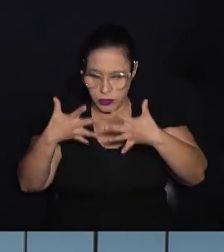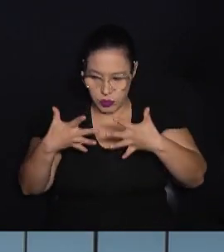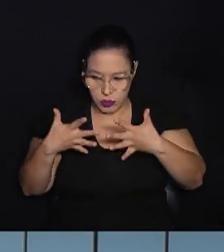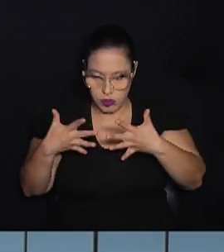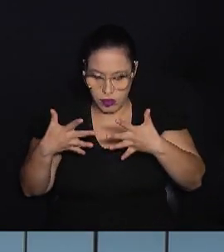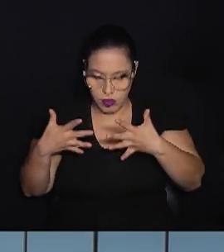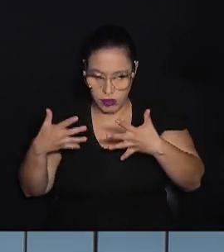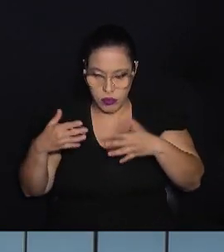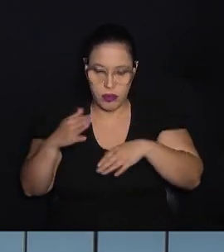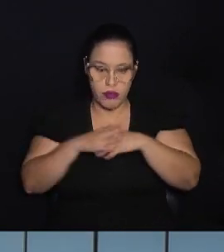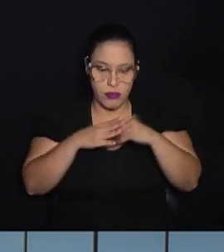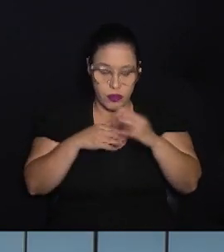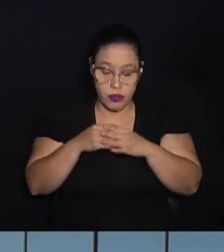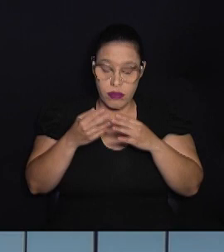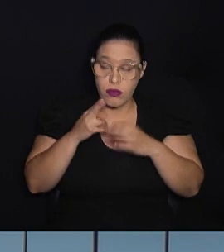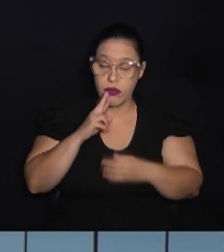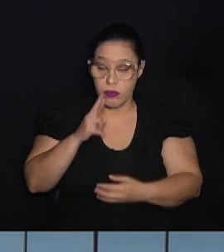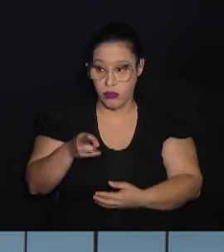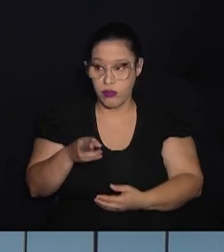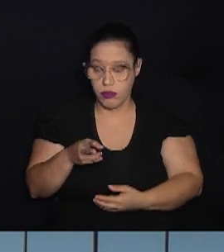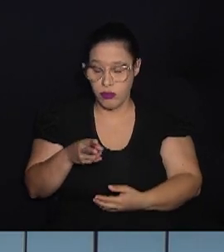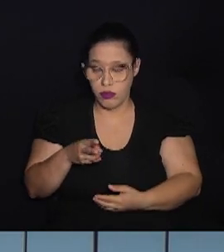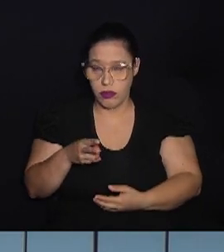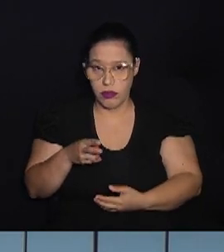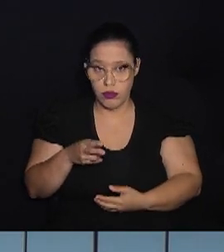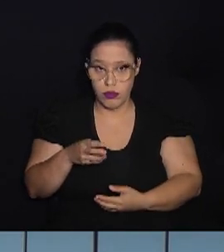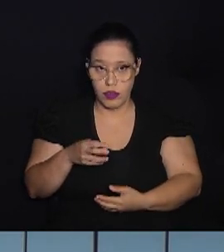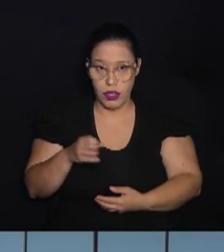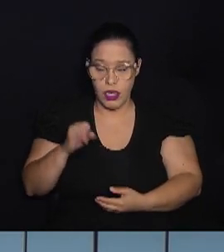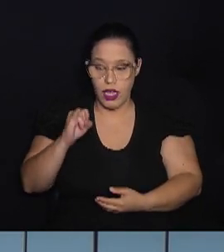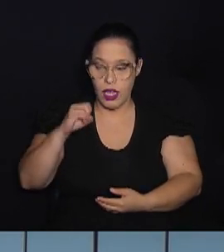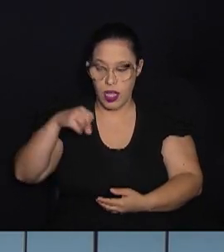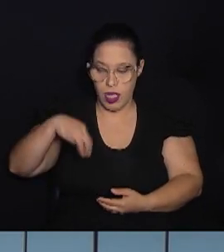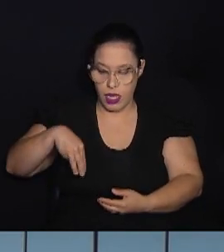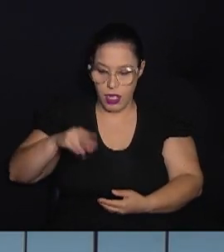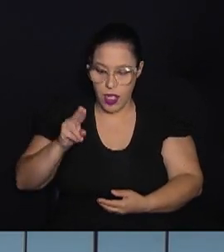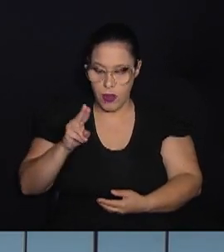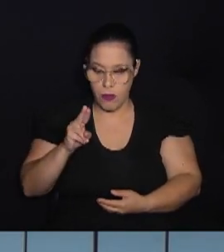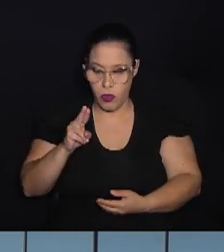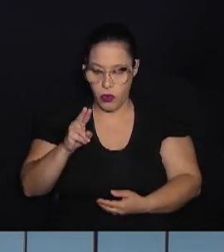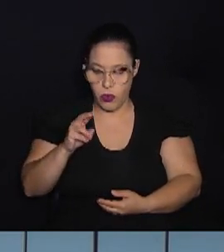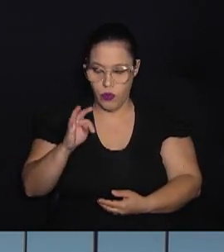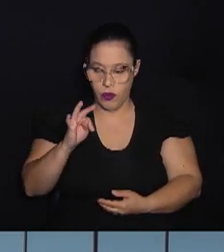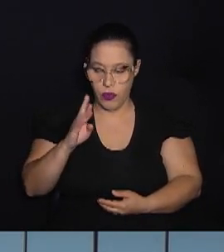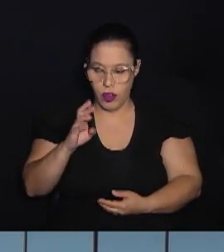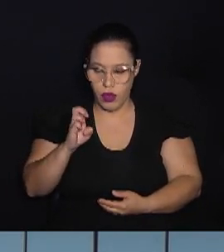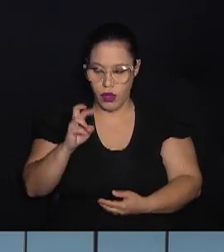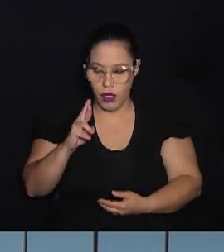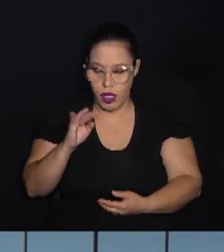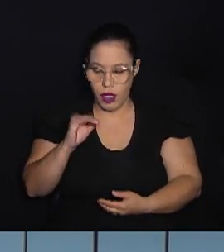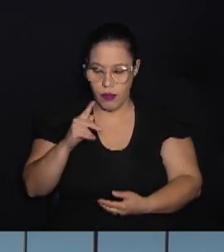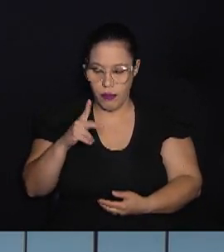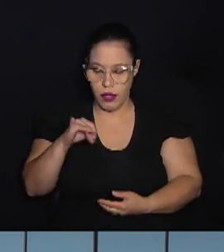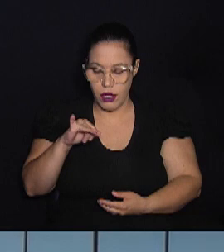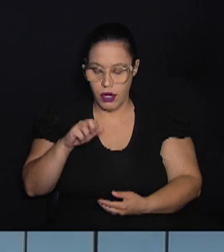mais recomendados, inclusive falar um pouco sobre a imunoterapia, que eu acho que é uma área aí que é um pouco desconhecida, né? Eu gostaria